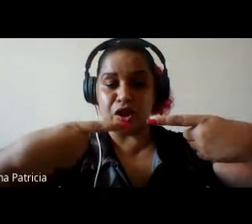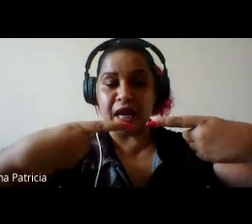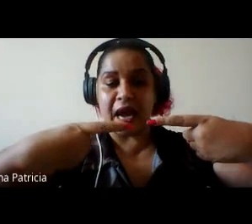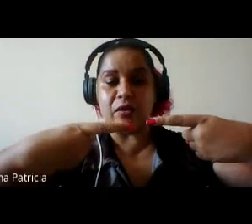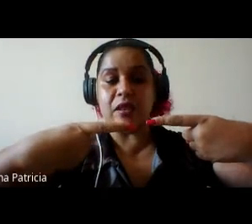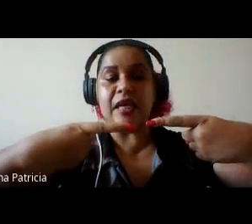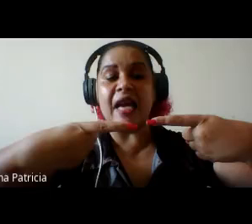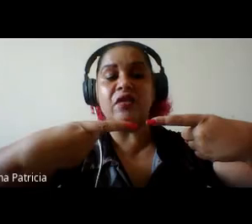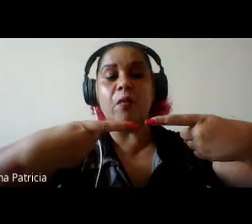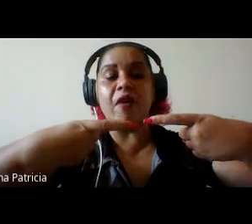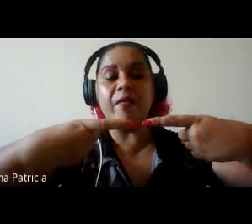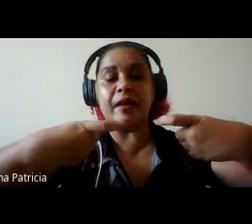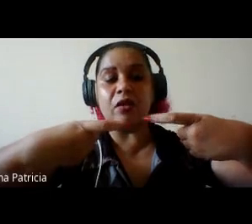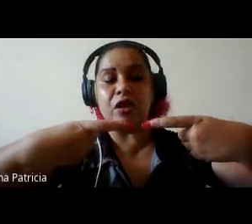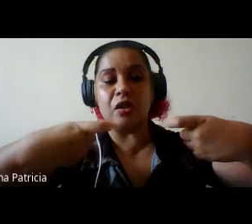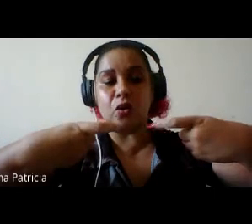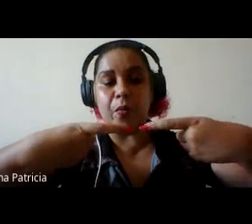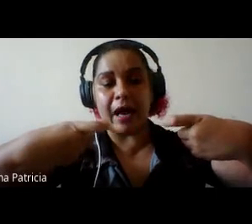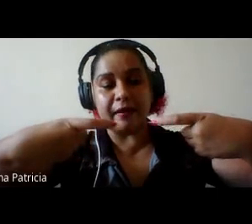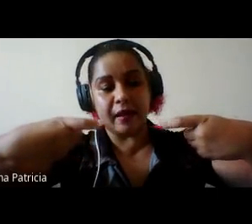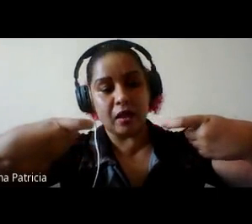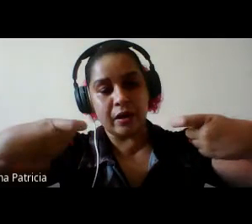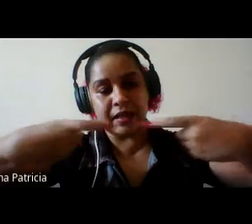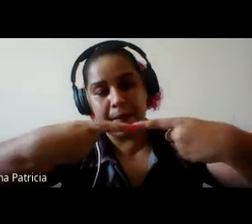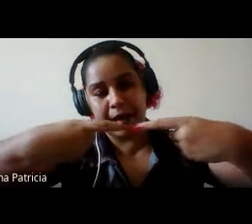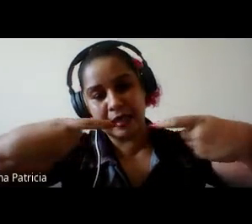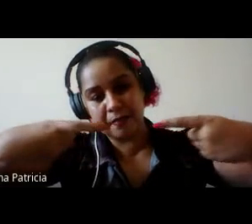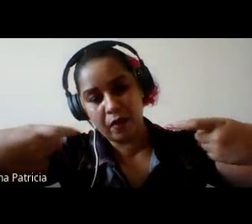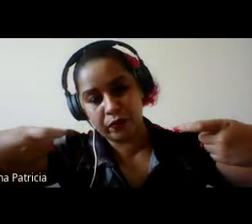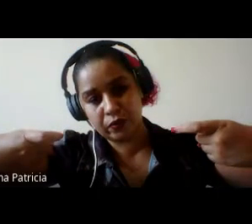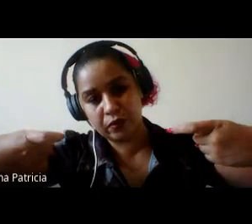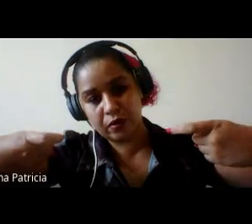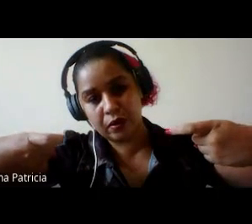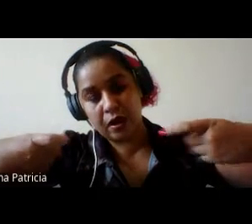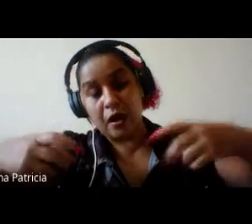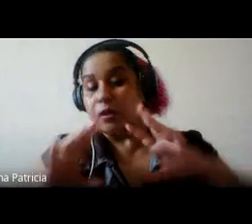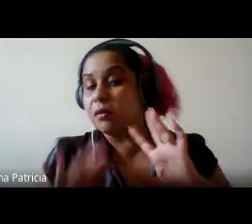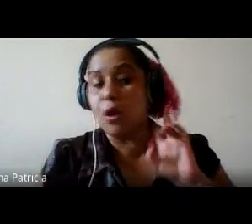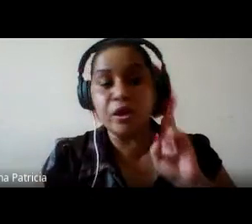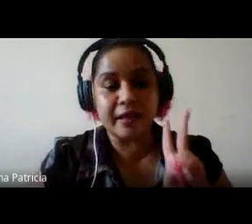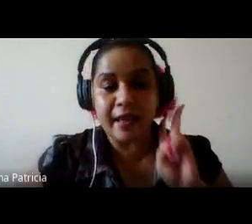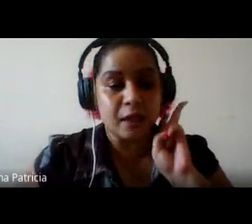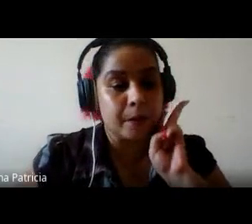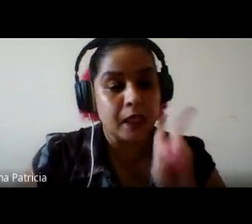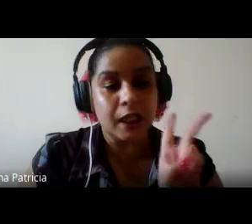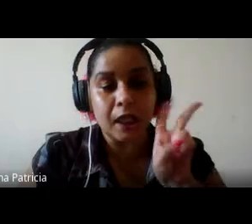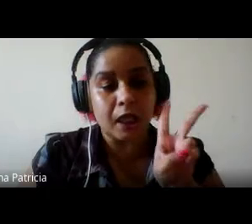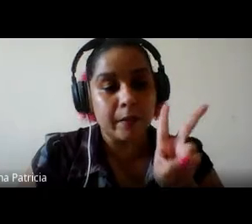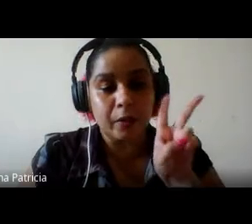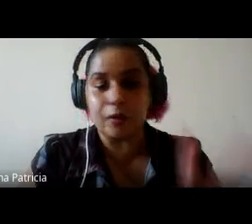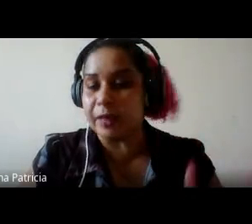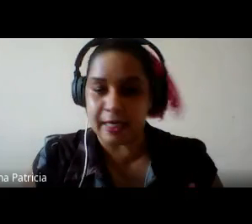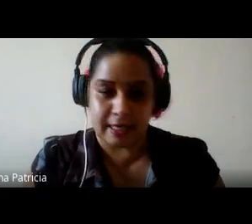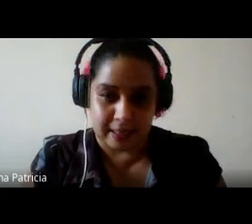dedos estirados e eles vão movimentar os dedos como gatilho e separar as mãos. 2 detalhes